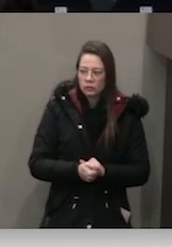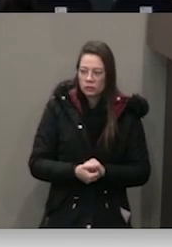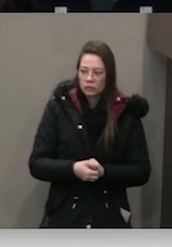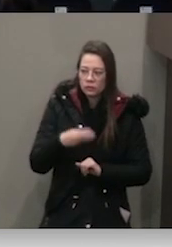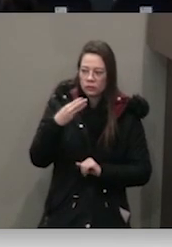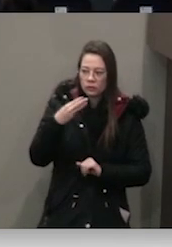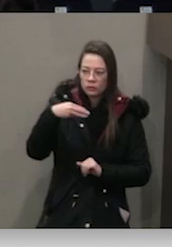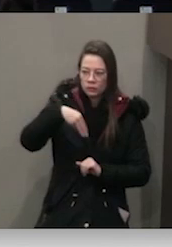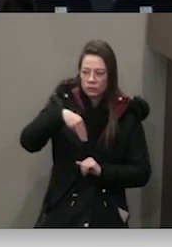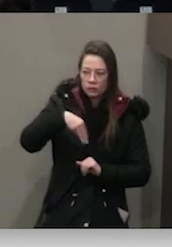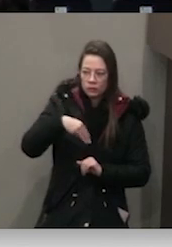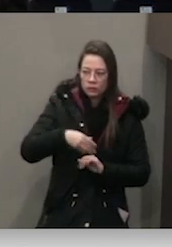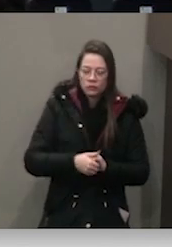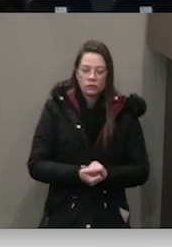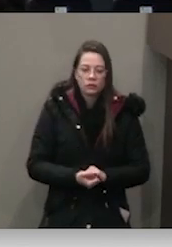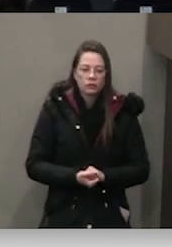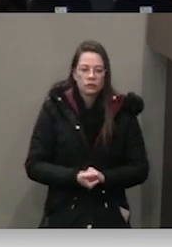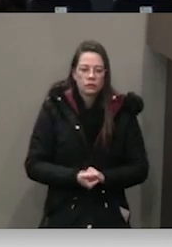3 minutos.